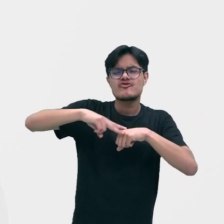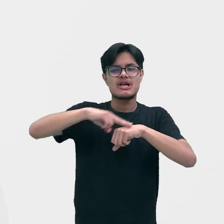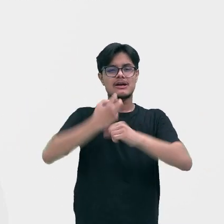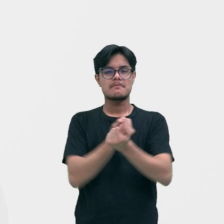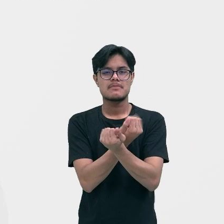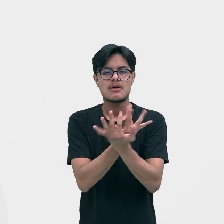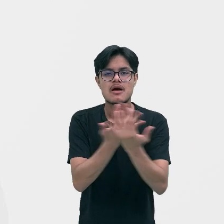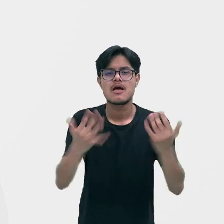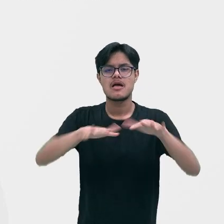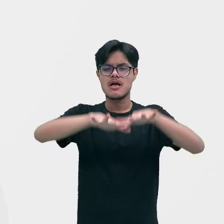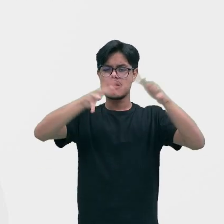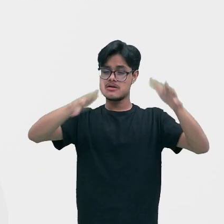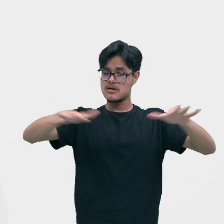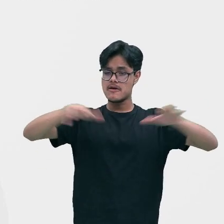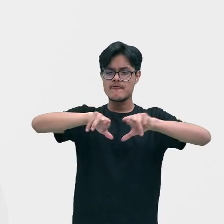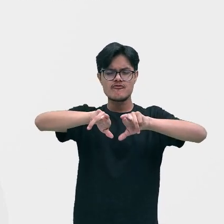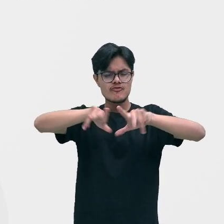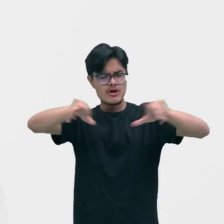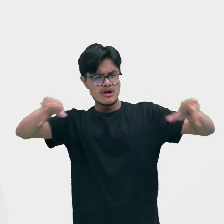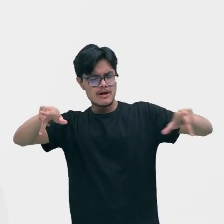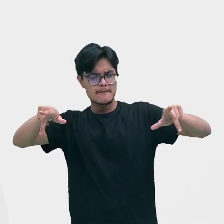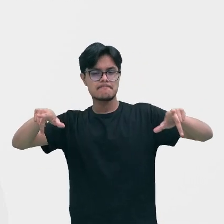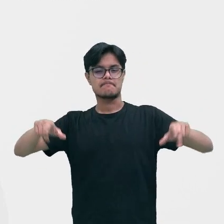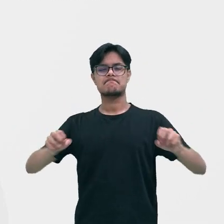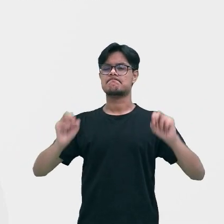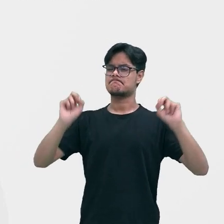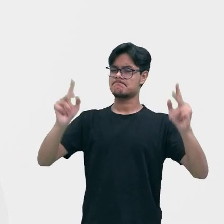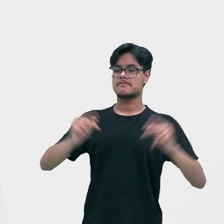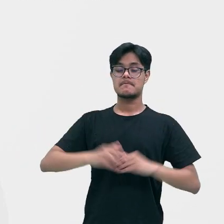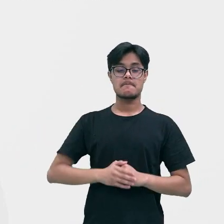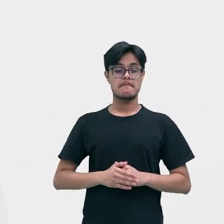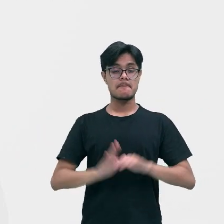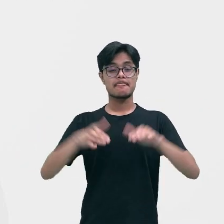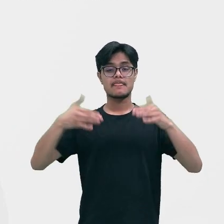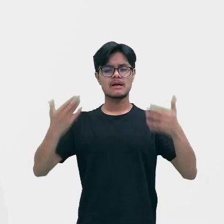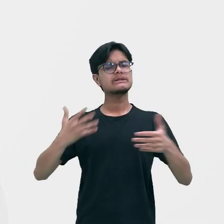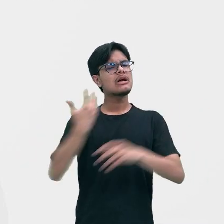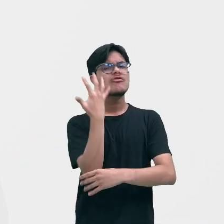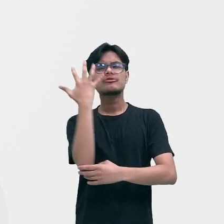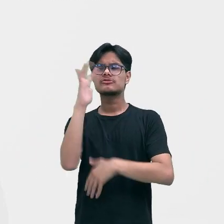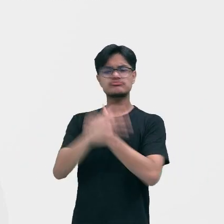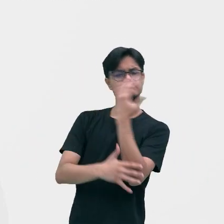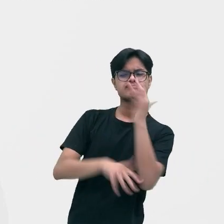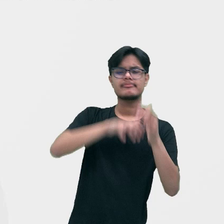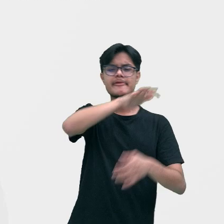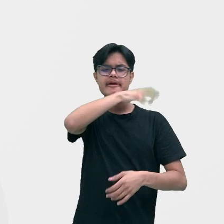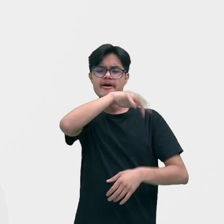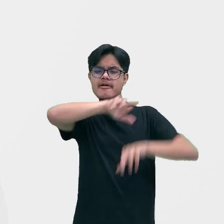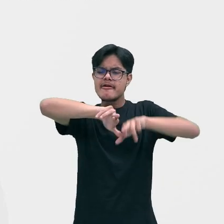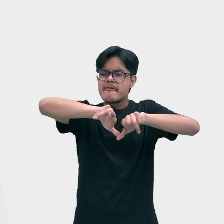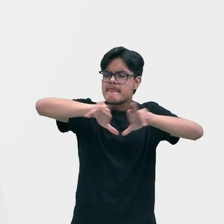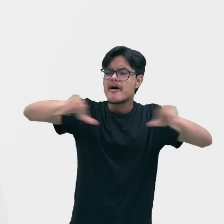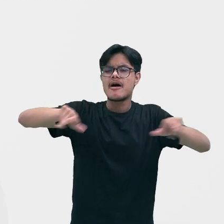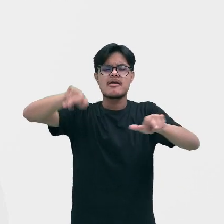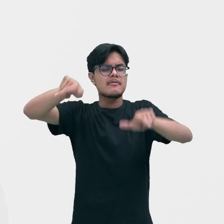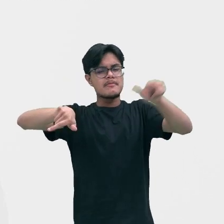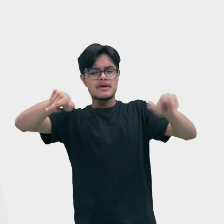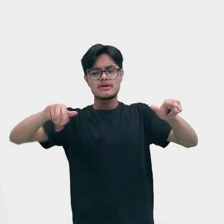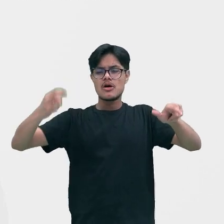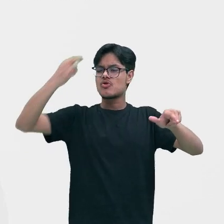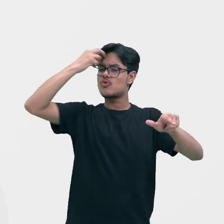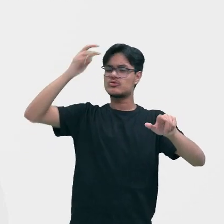caudalosos rios, diversificadas fauna e flora. Natureza essa que abriga uma multiplicidade de populações,